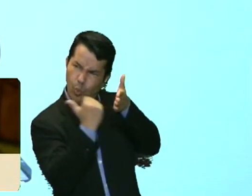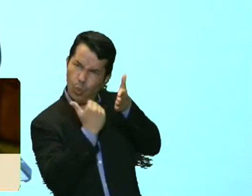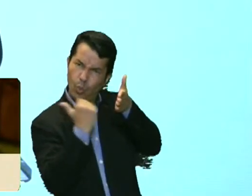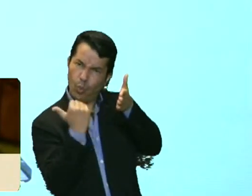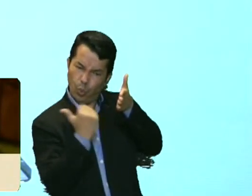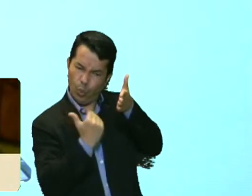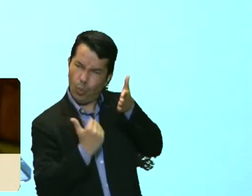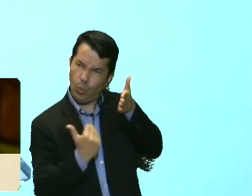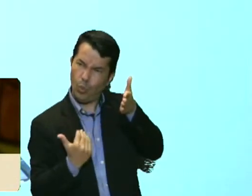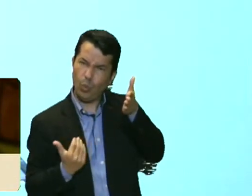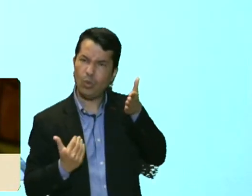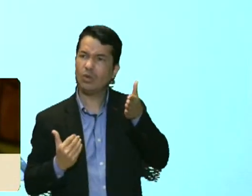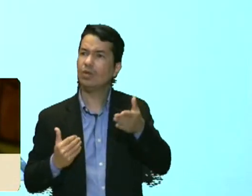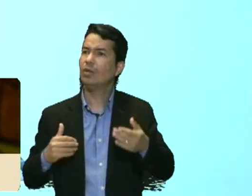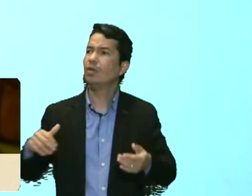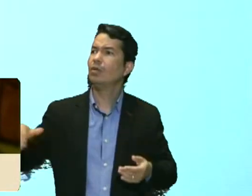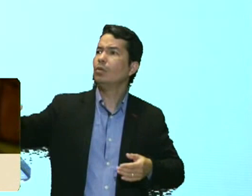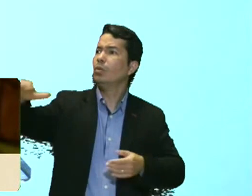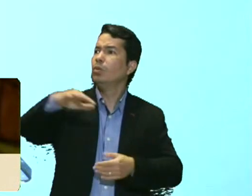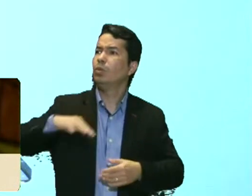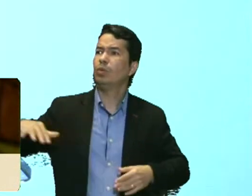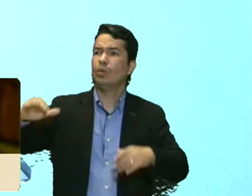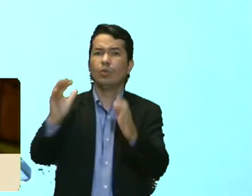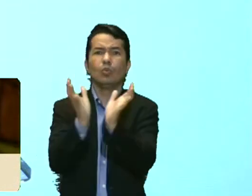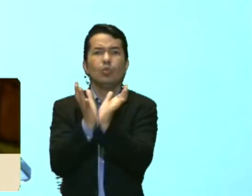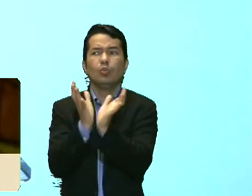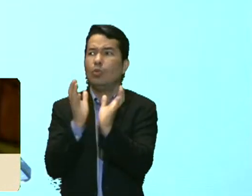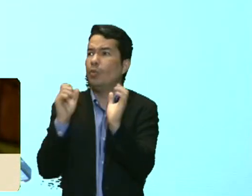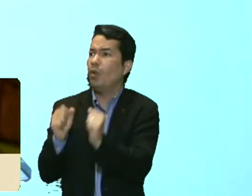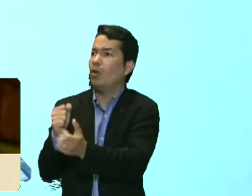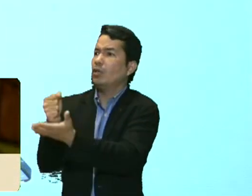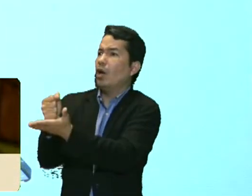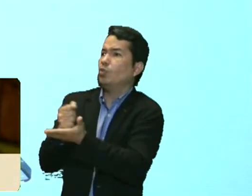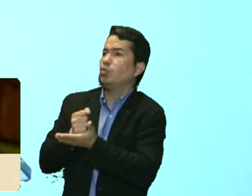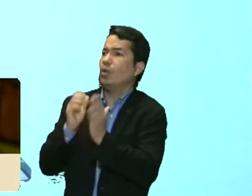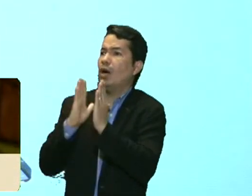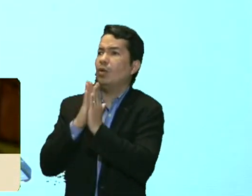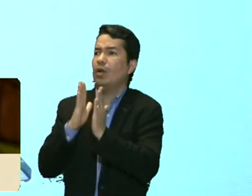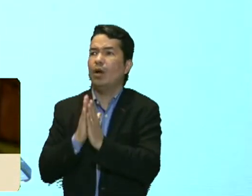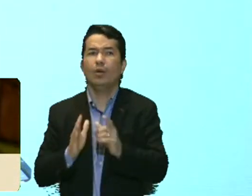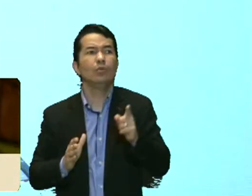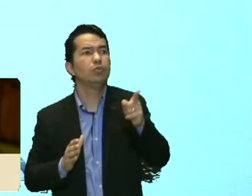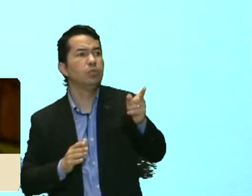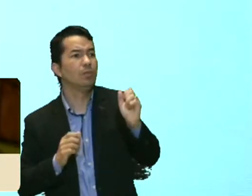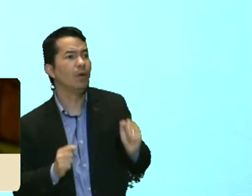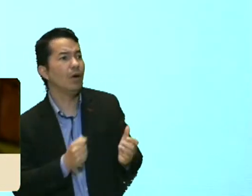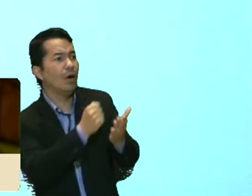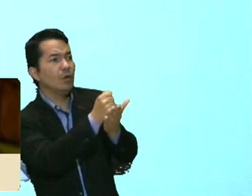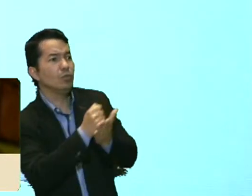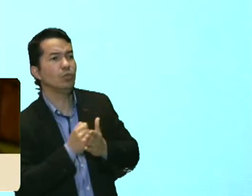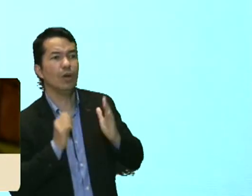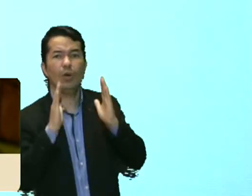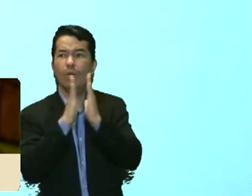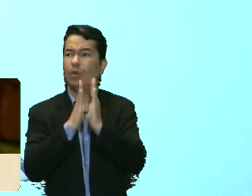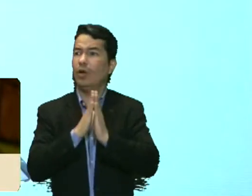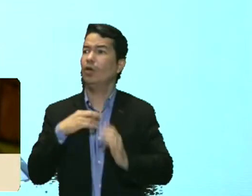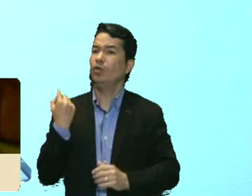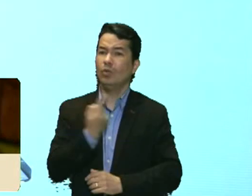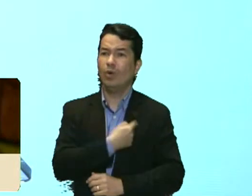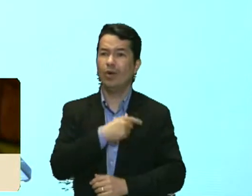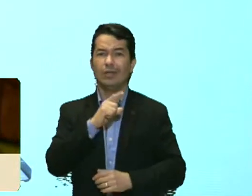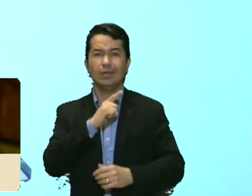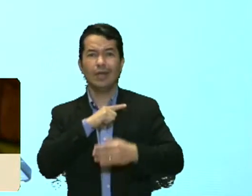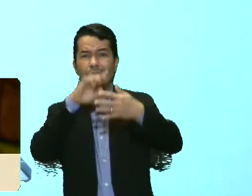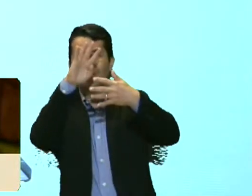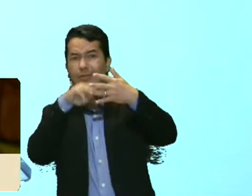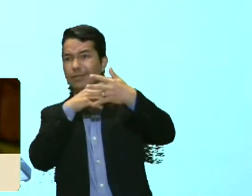ver se alguns aí poderiam ser intercessores nossos aqui. E a gente faz uma escala, você vai anotando, a gente compartilha